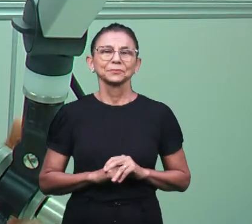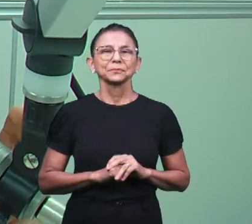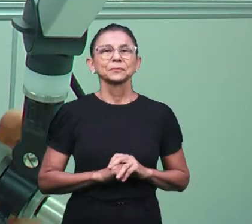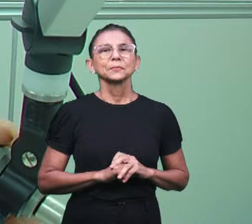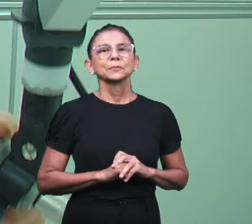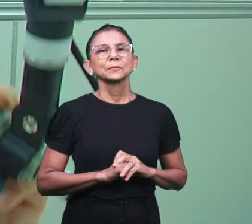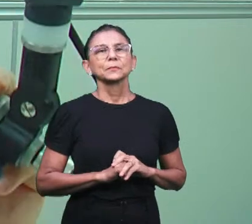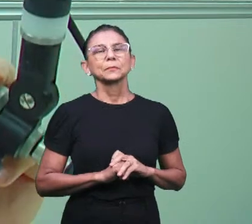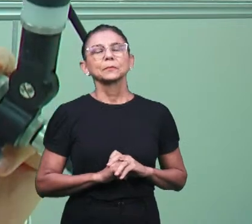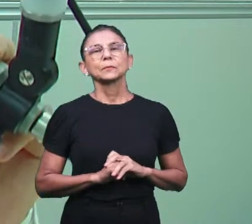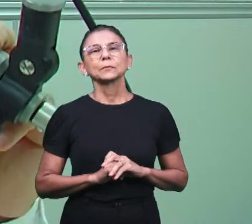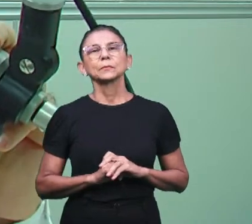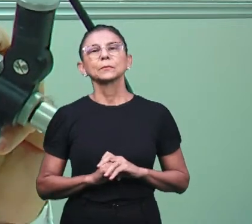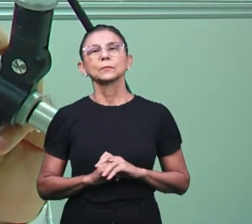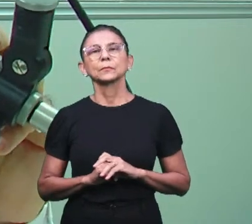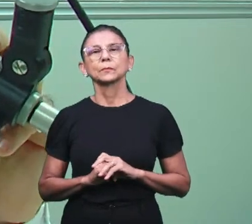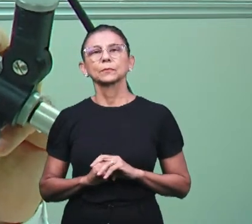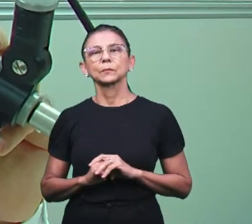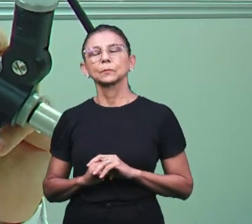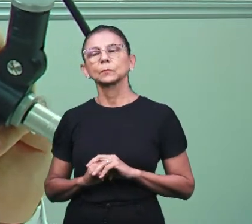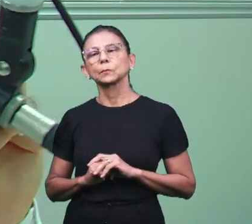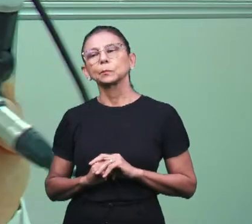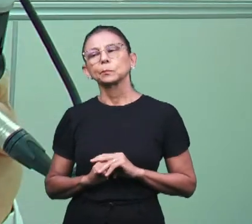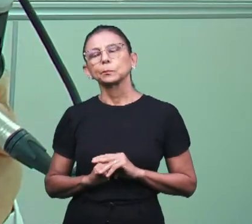Nós recebemos